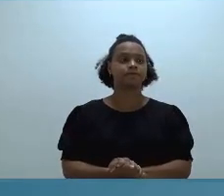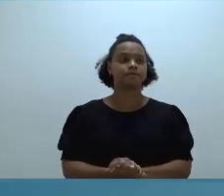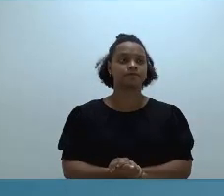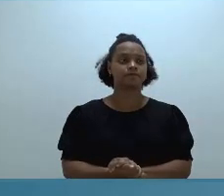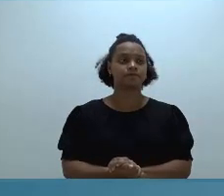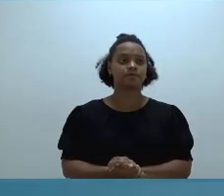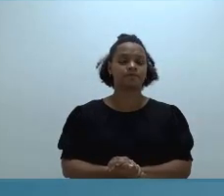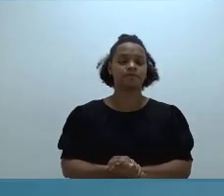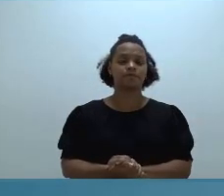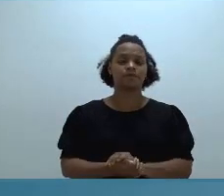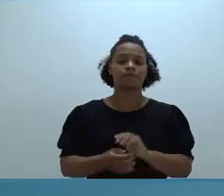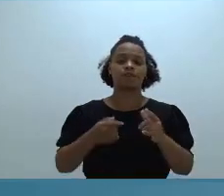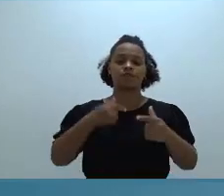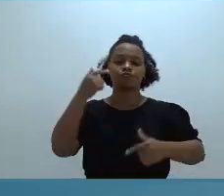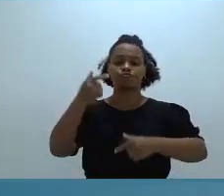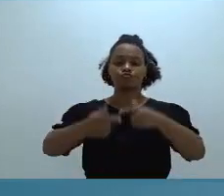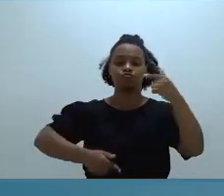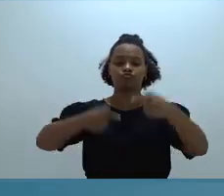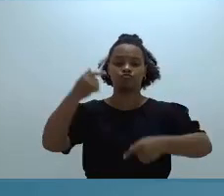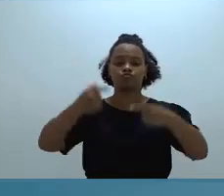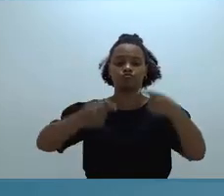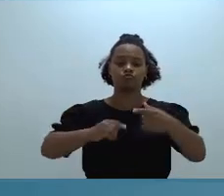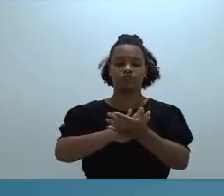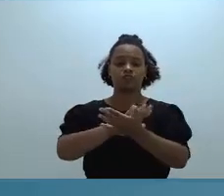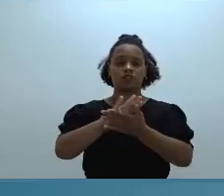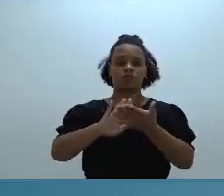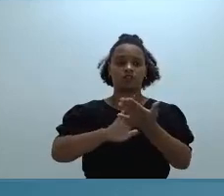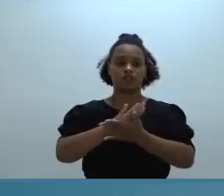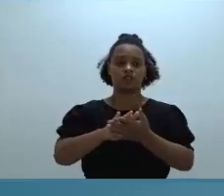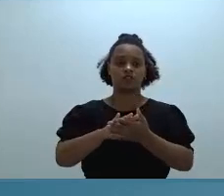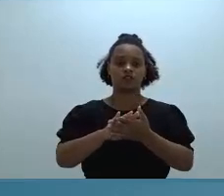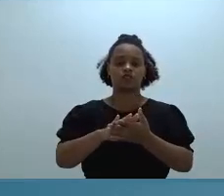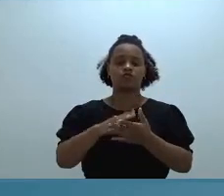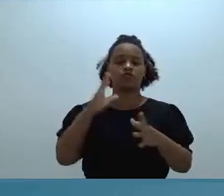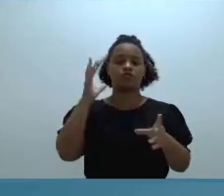Como ninguém discute, eu vou colher os votos.